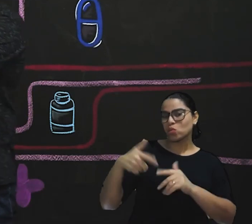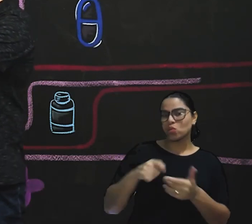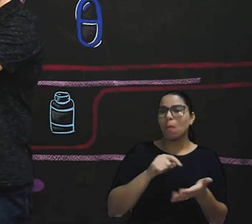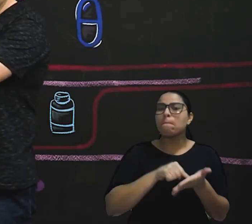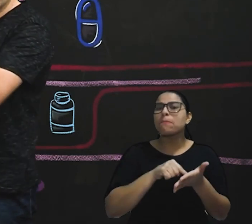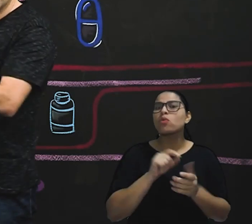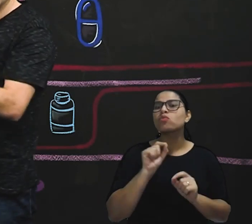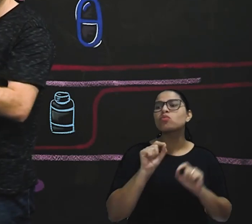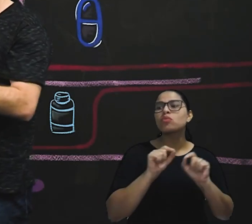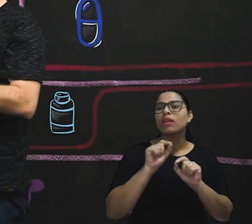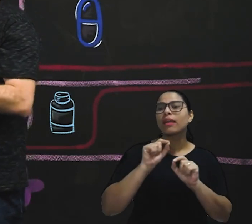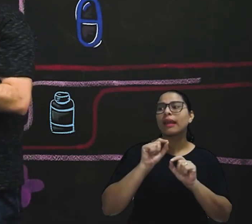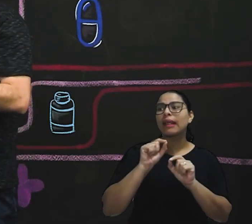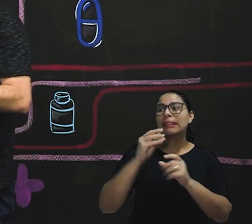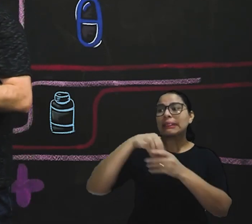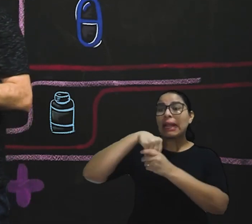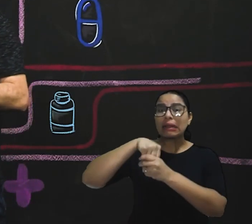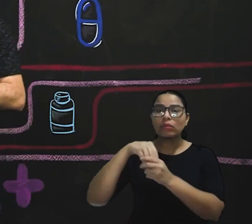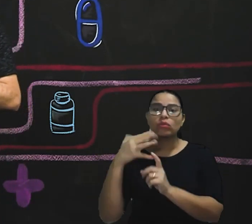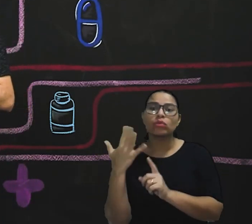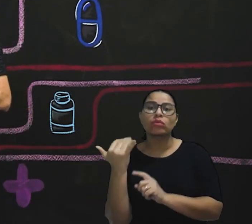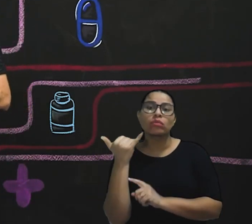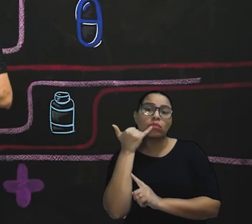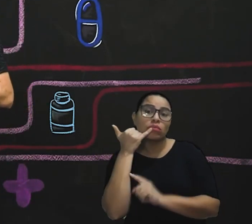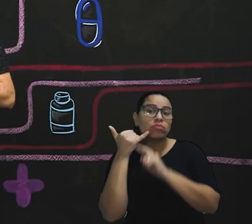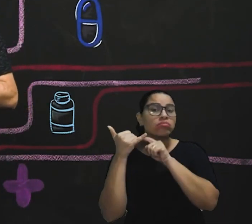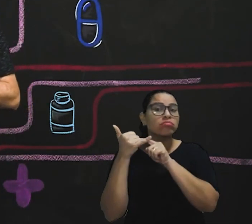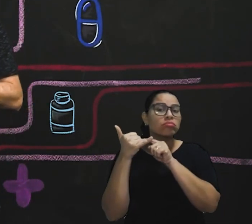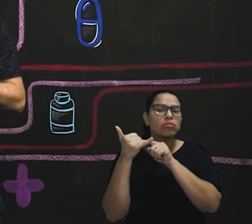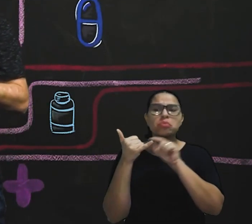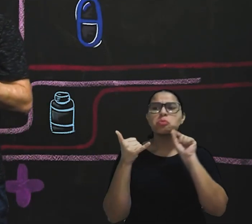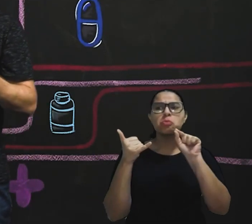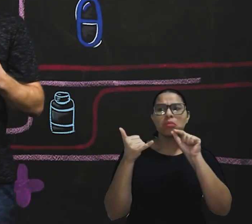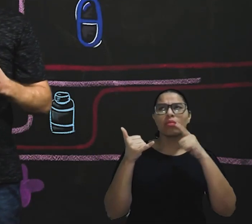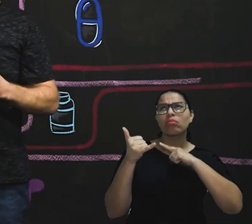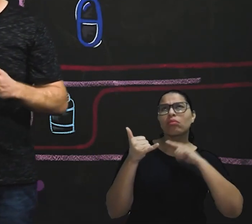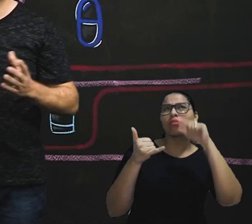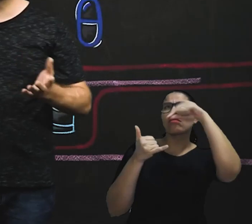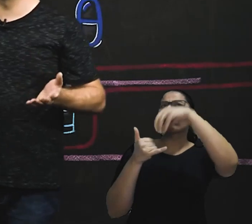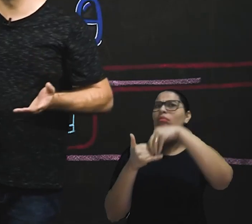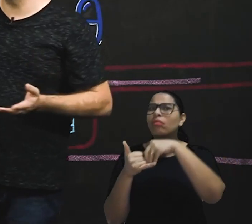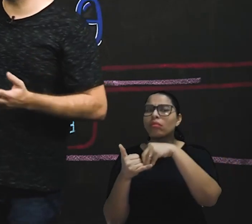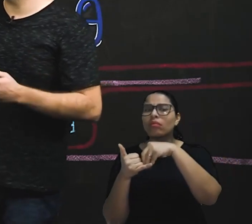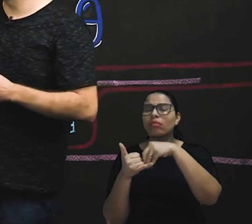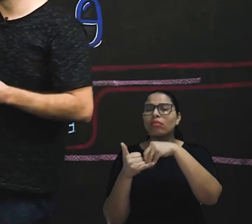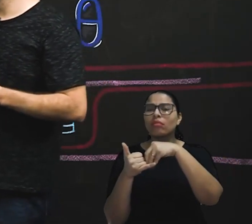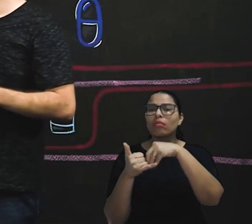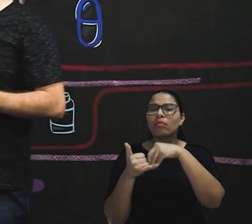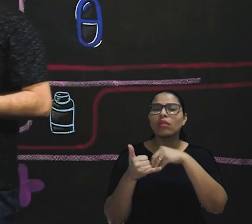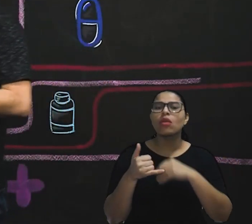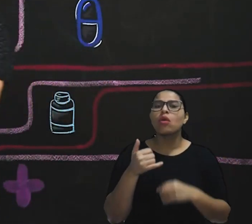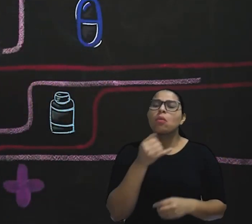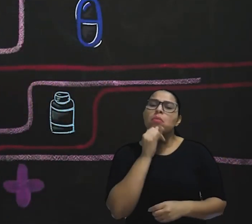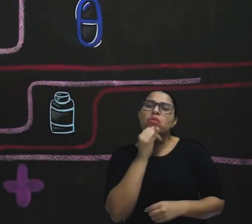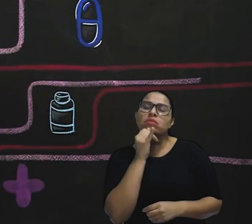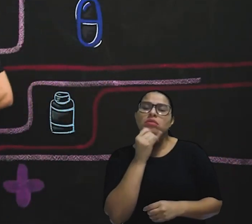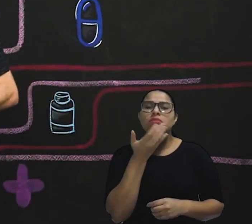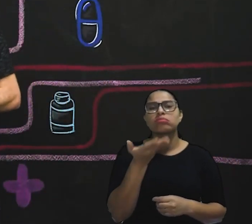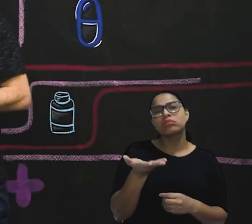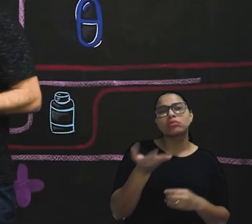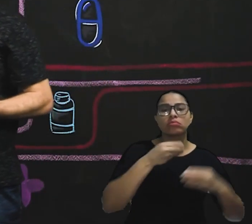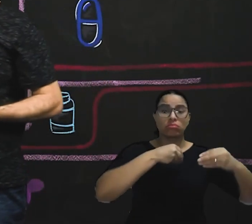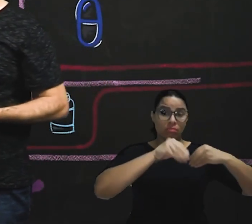dos produtos que é colocado aqui dentro, a gente vai ter aí diversos lugares onde se extrai recursos naturais. O plástico